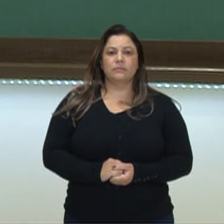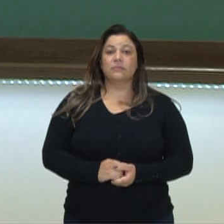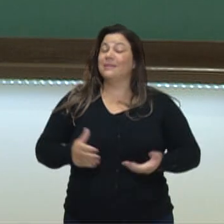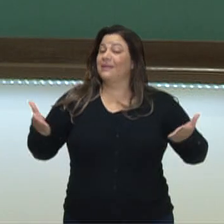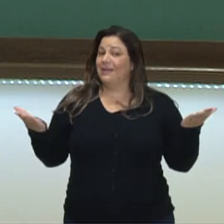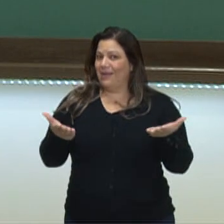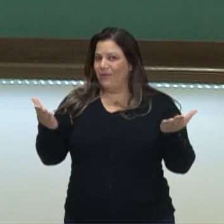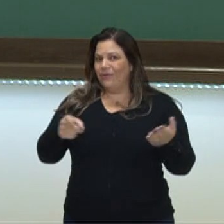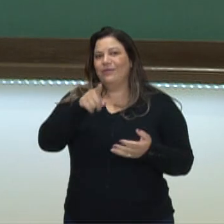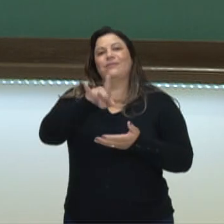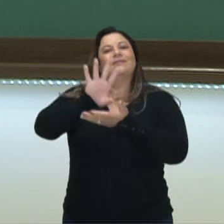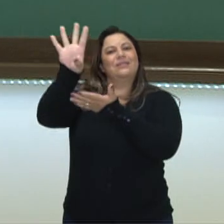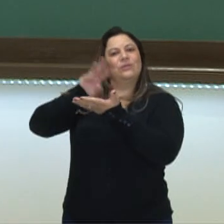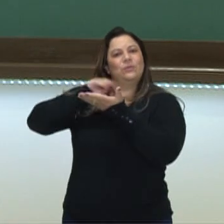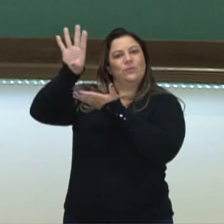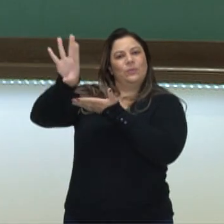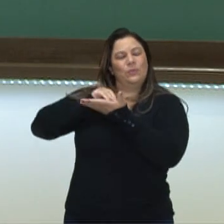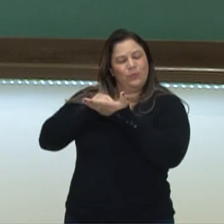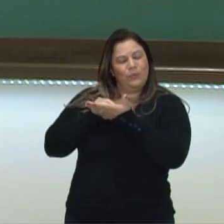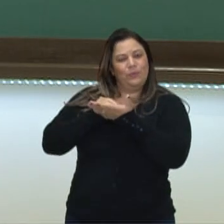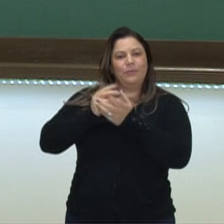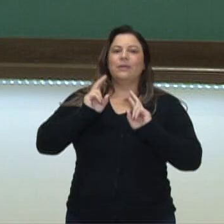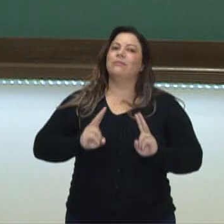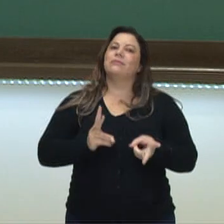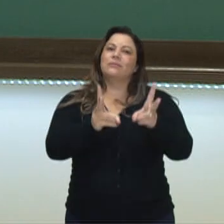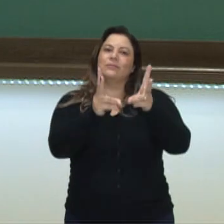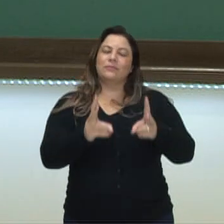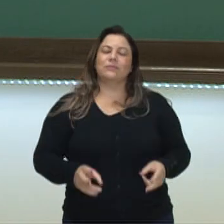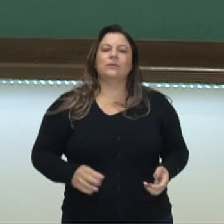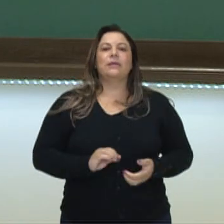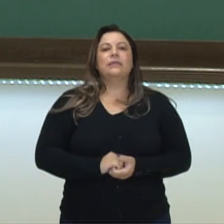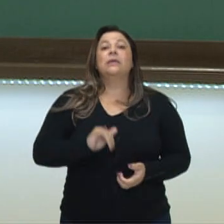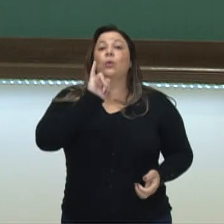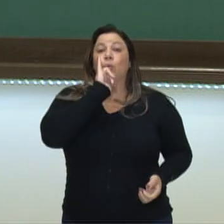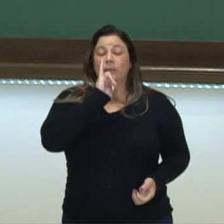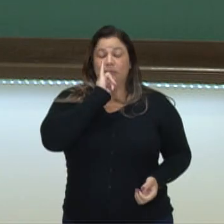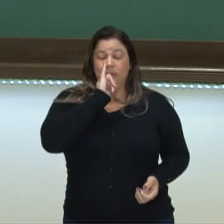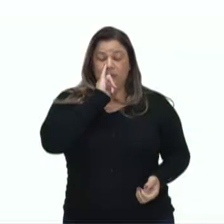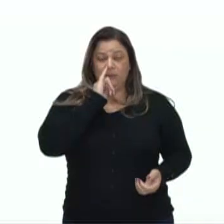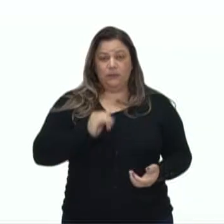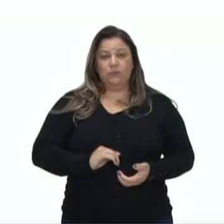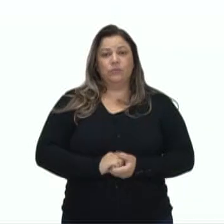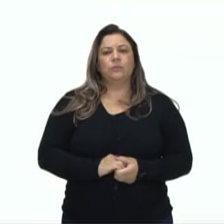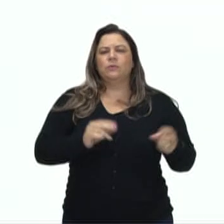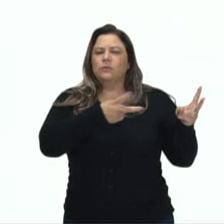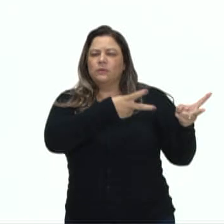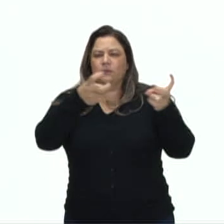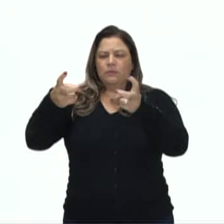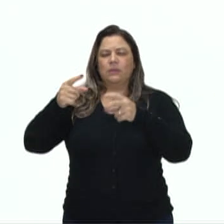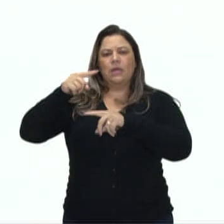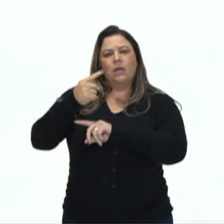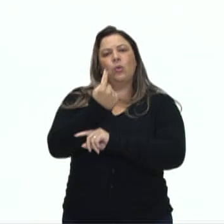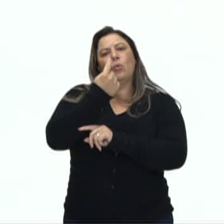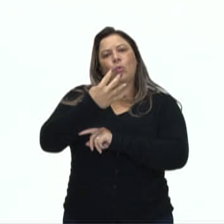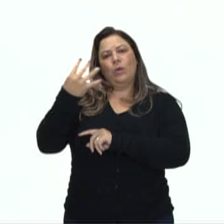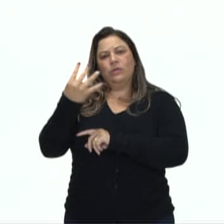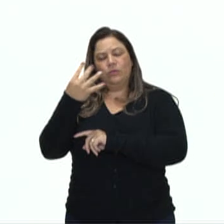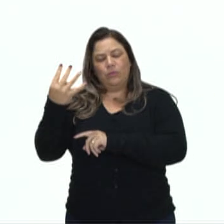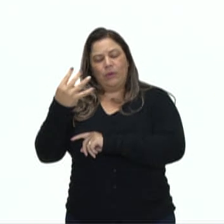Agora que você já anotou o que eu pedi, vamos continuando. Olha só, tem um exemplo para você. Vamos verificar se o 144 é um quadrado